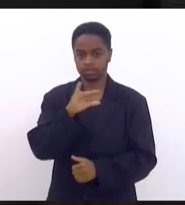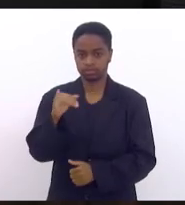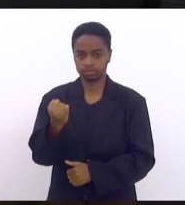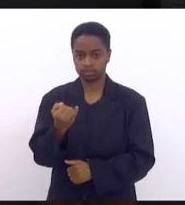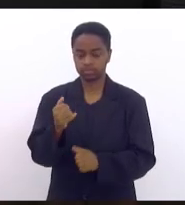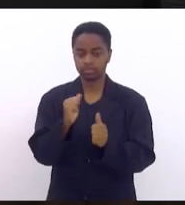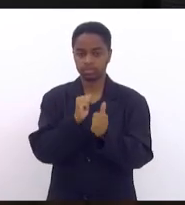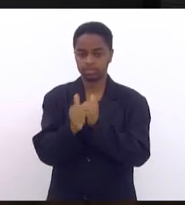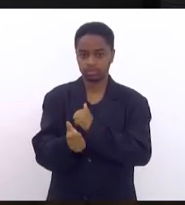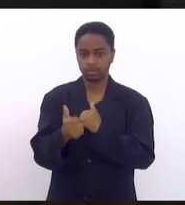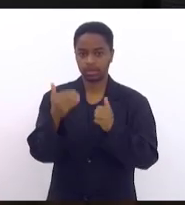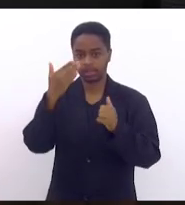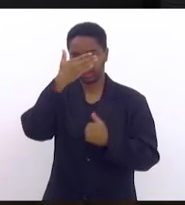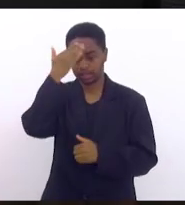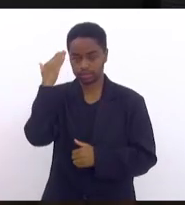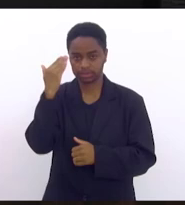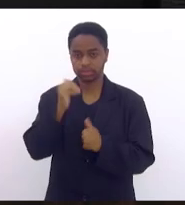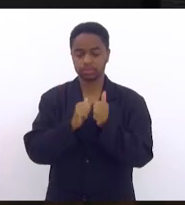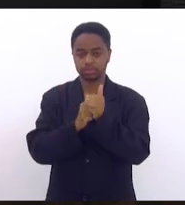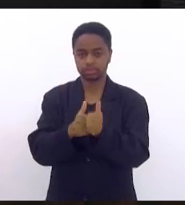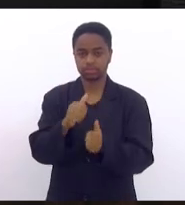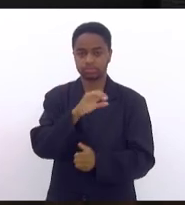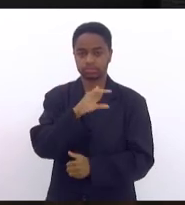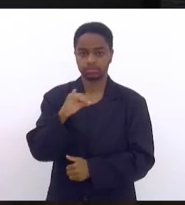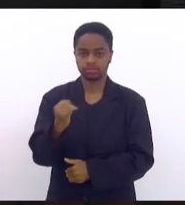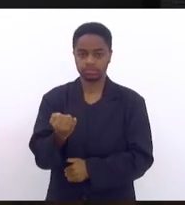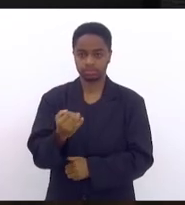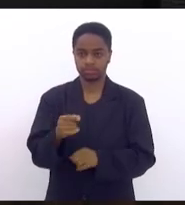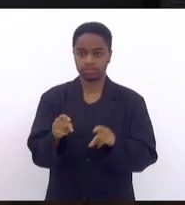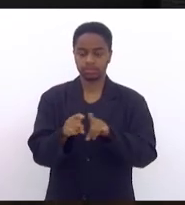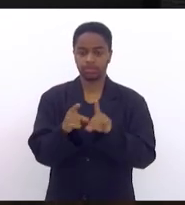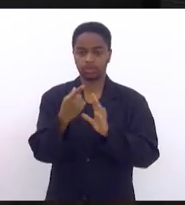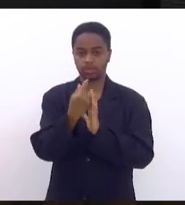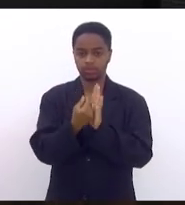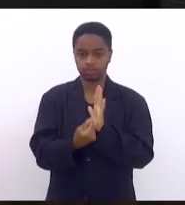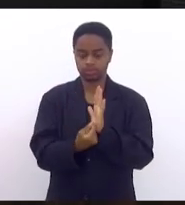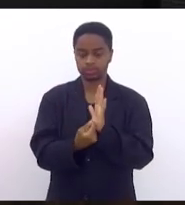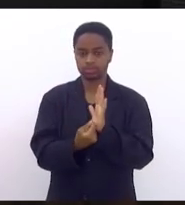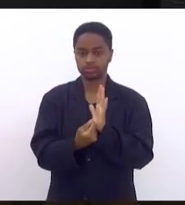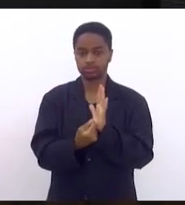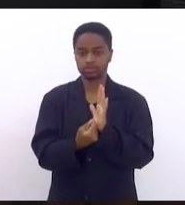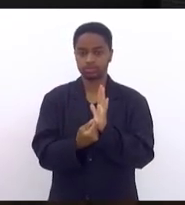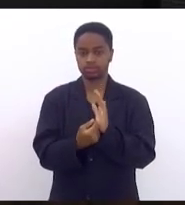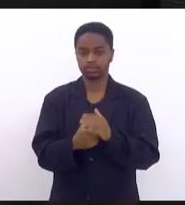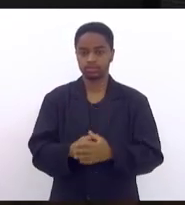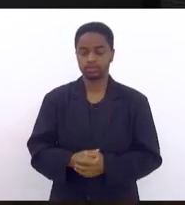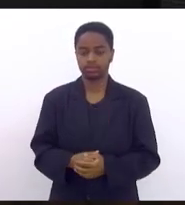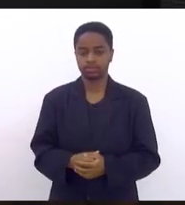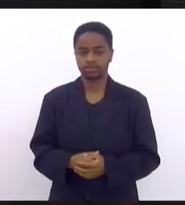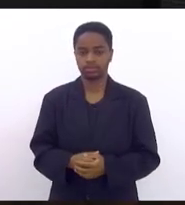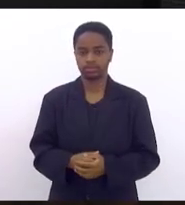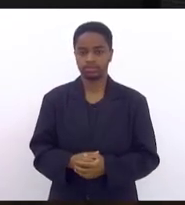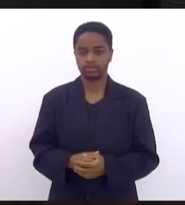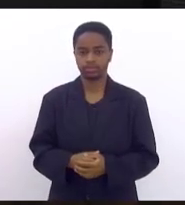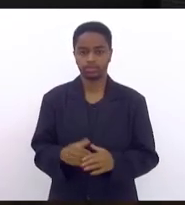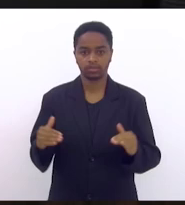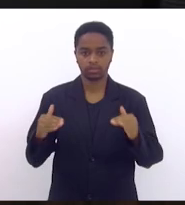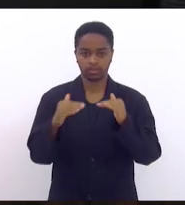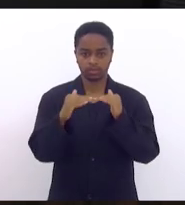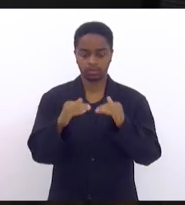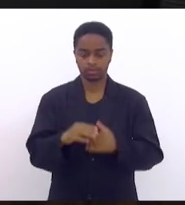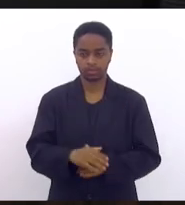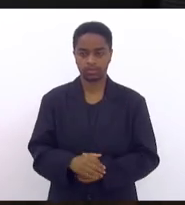Esporte e Lazer favorável com as emendas da CCJ e de Orçamento, Finanças, Fiscalização Financeira e Controle